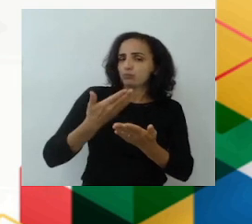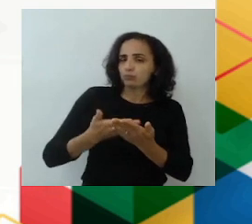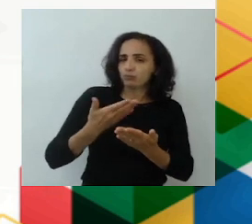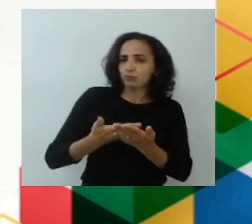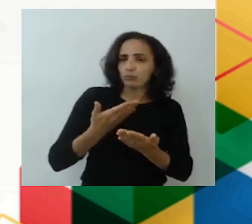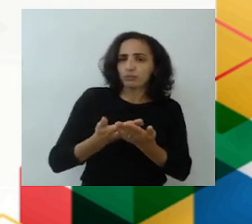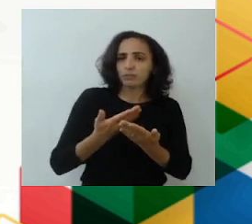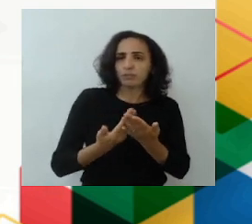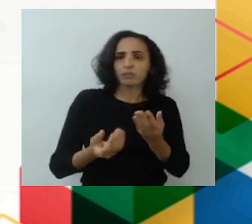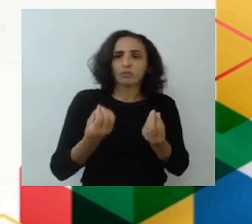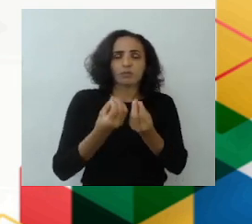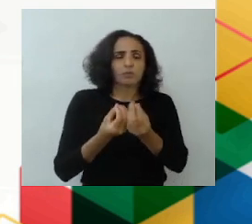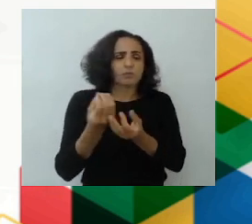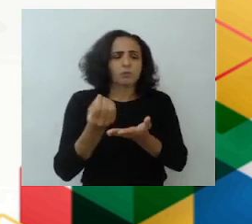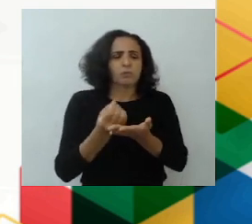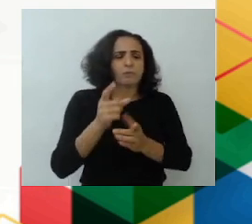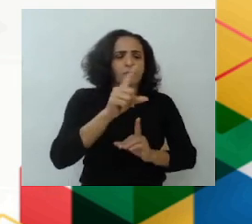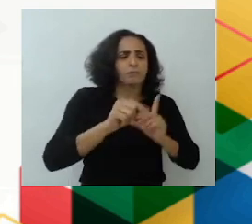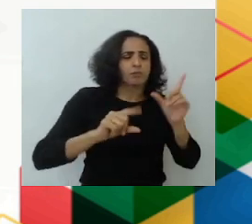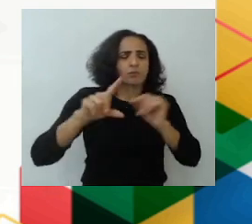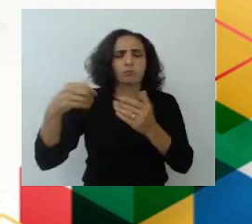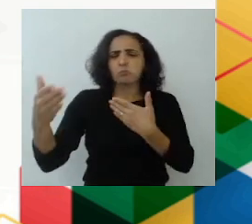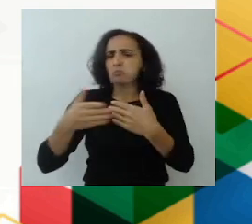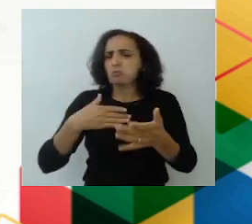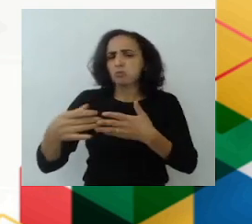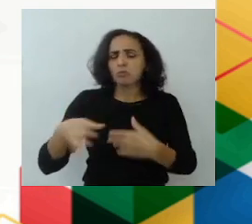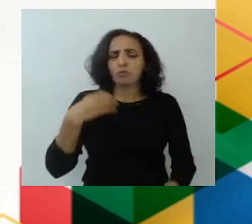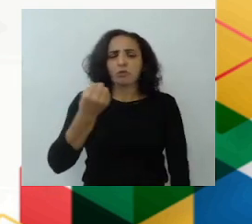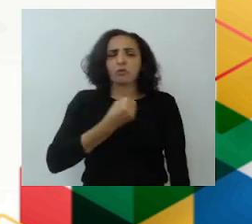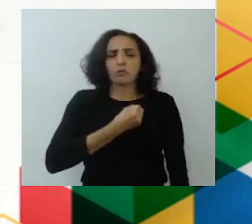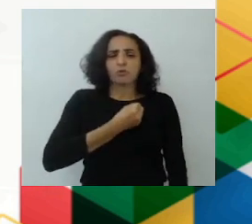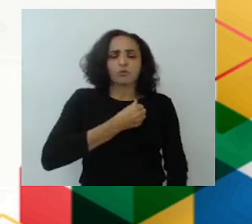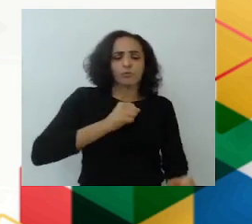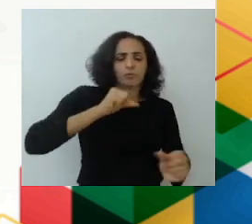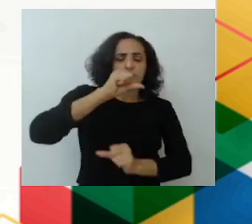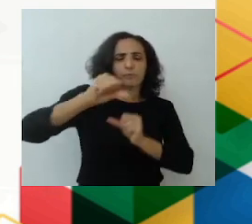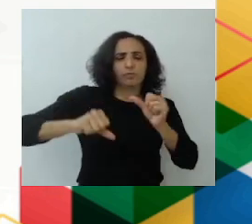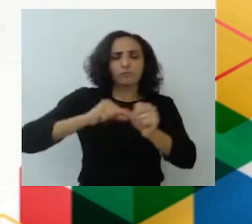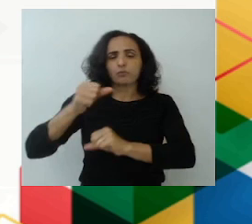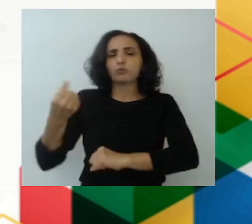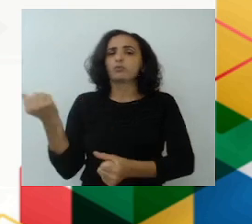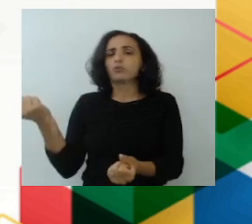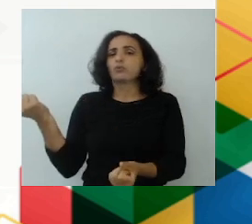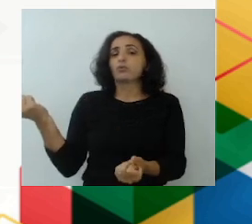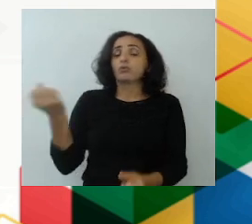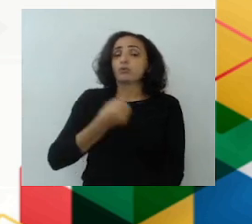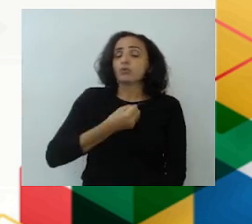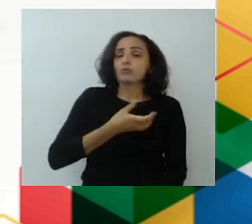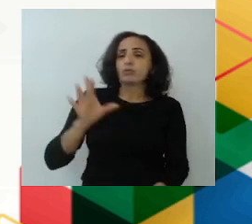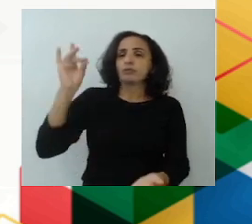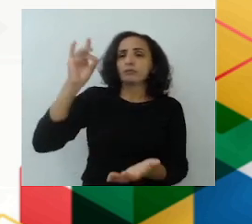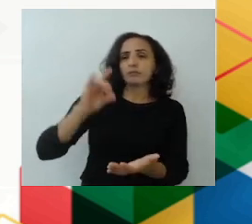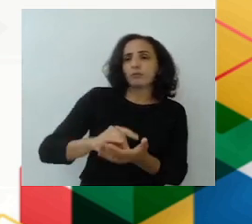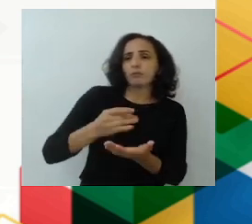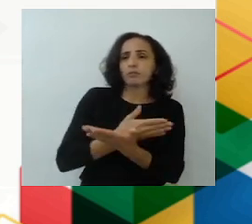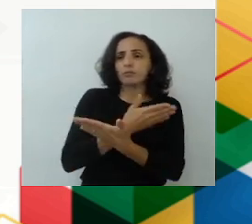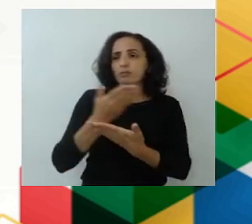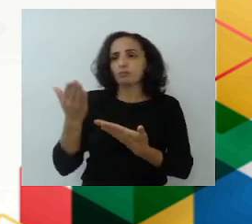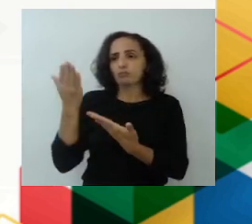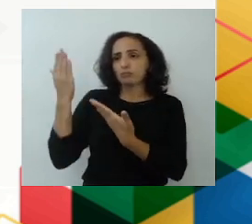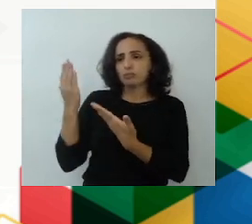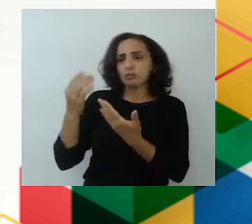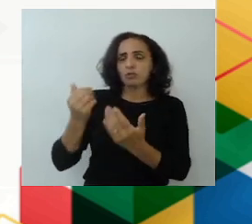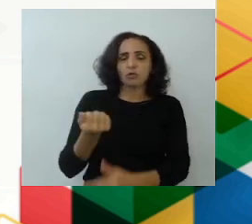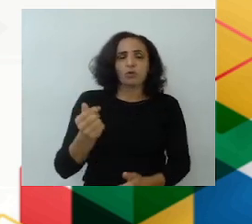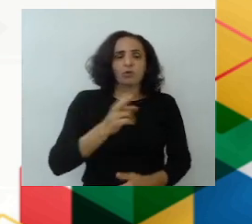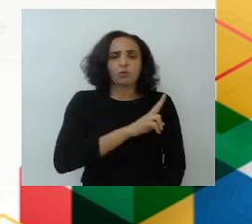é uma função que pega qualquer número real e transforma em outro número real. E a gente chama essa função de quadrática ou do segundo